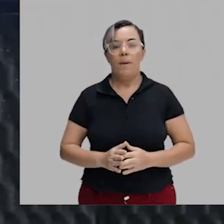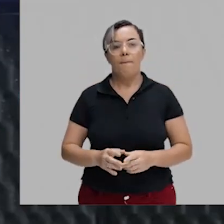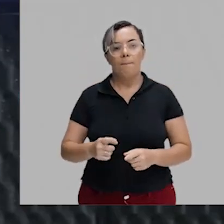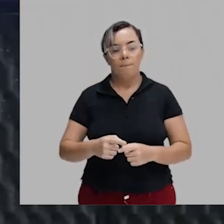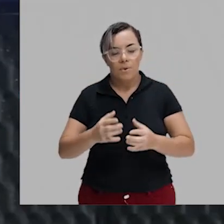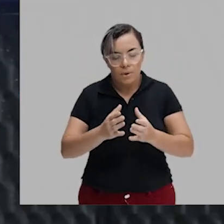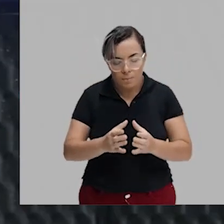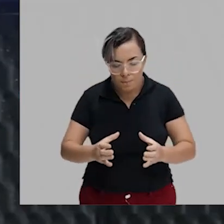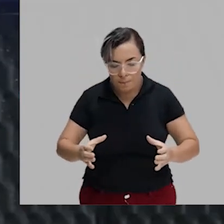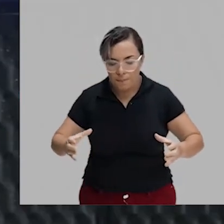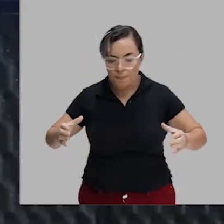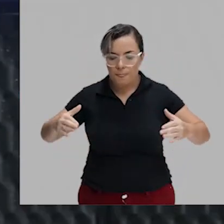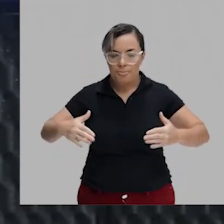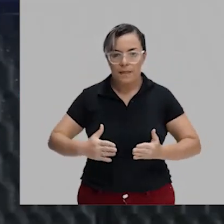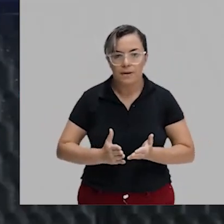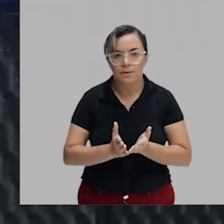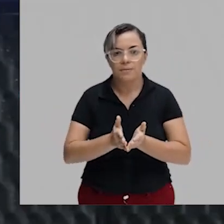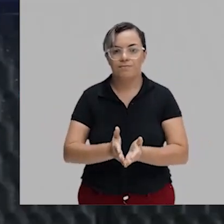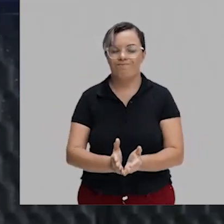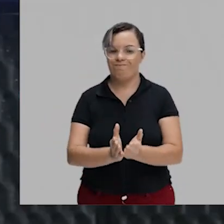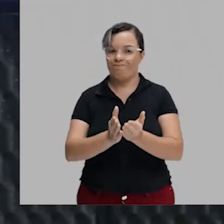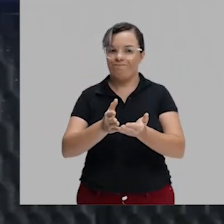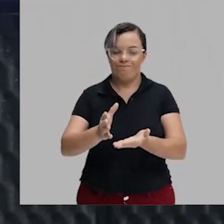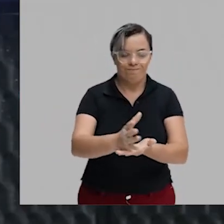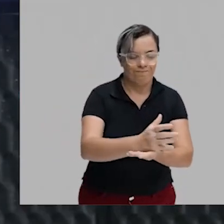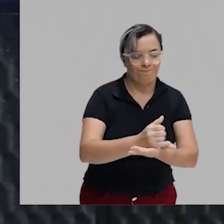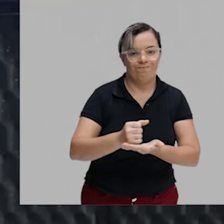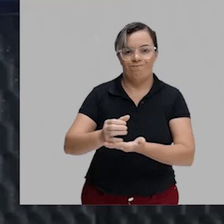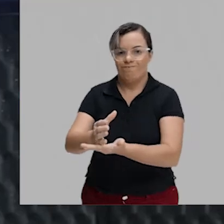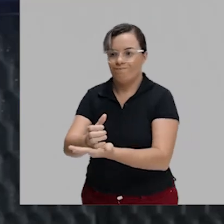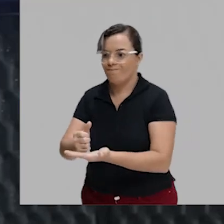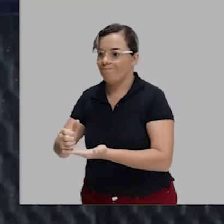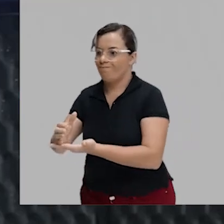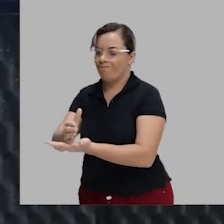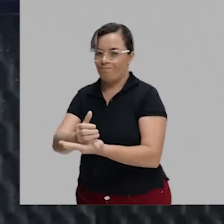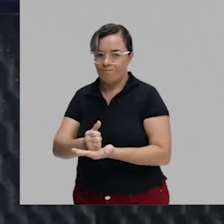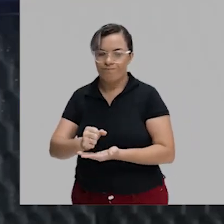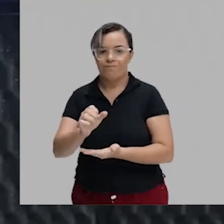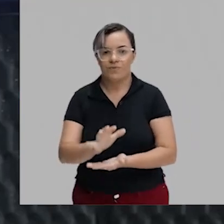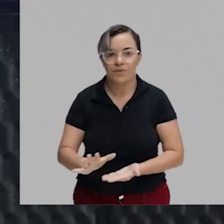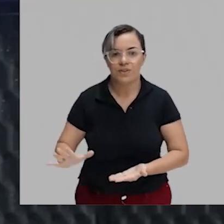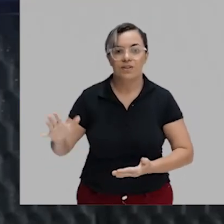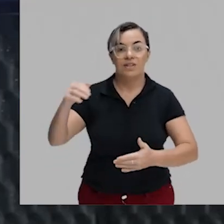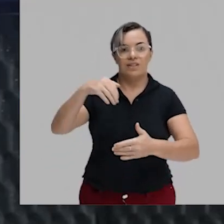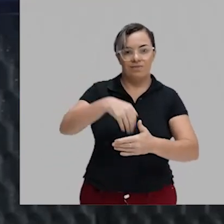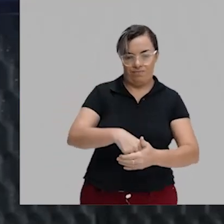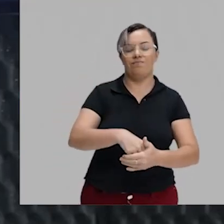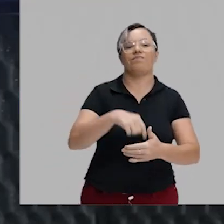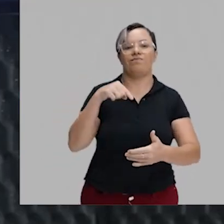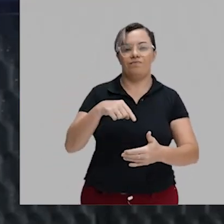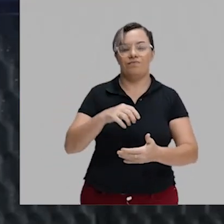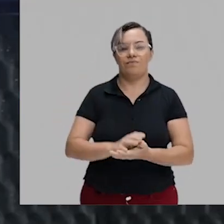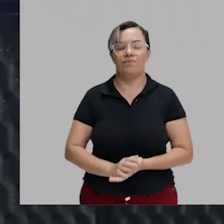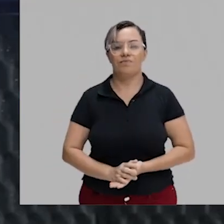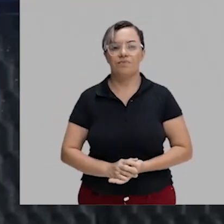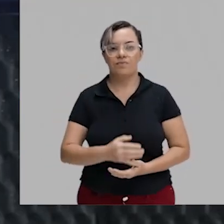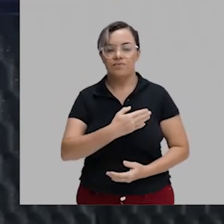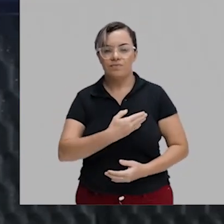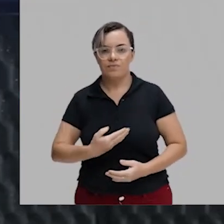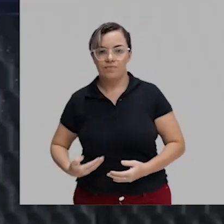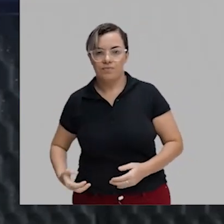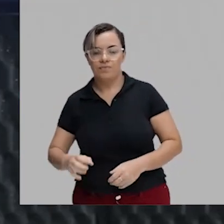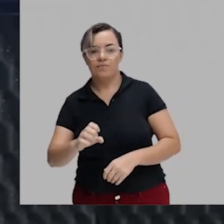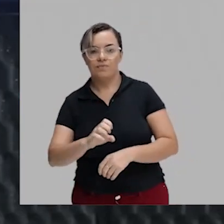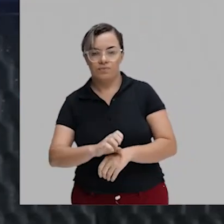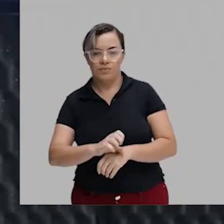navegações. Uma Europa acumulando, a riqueza está circulando. E esse Estado que está se formando